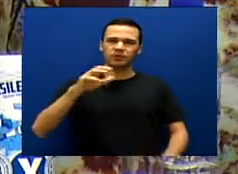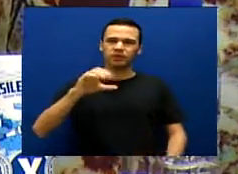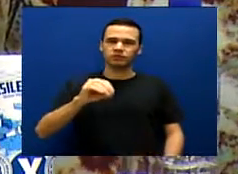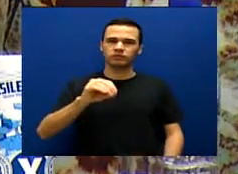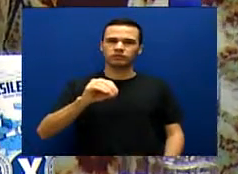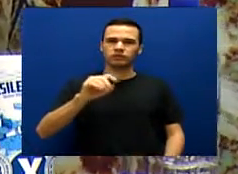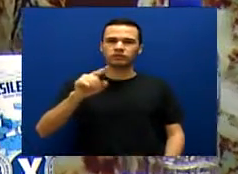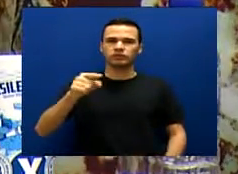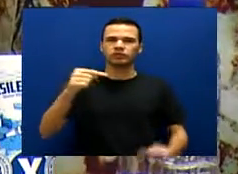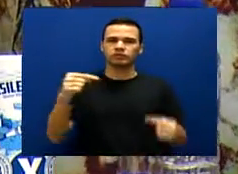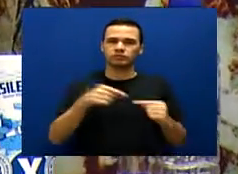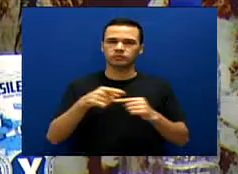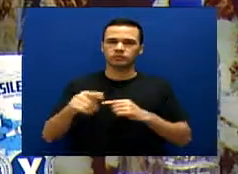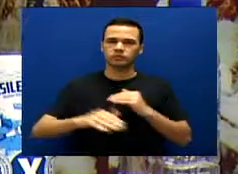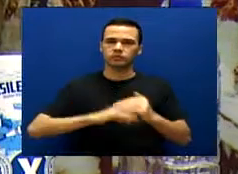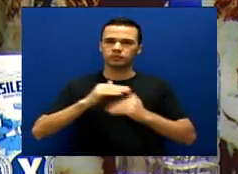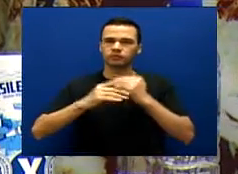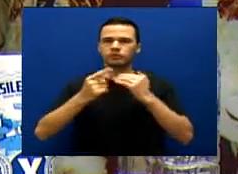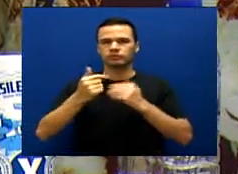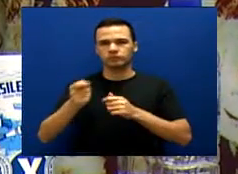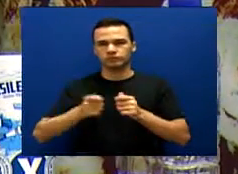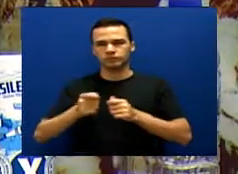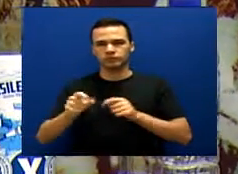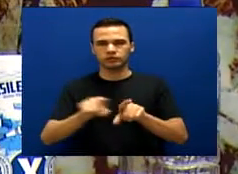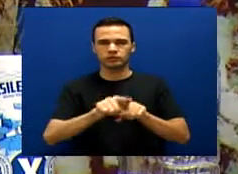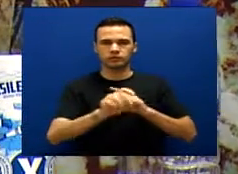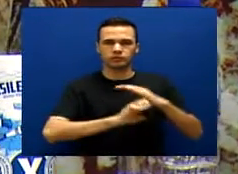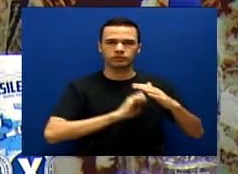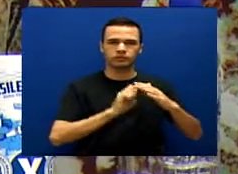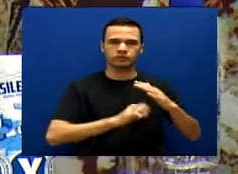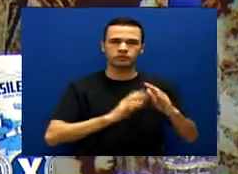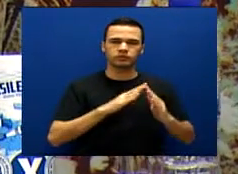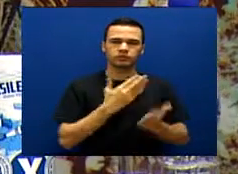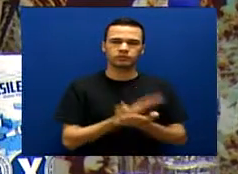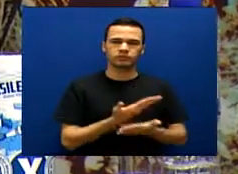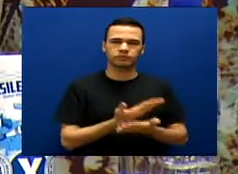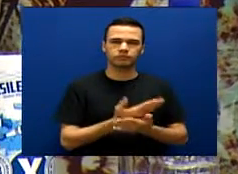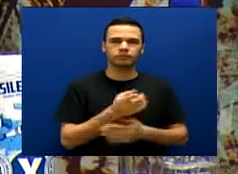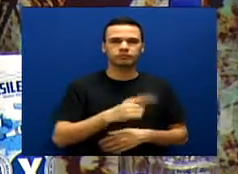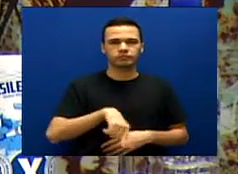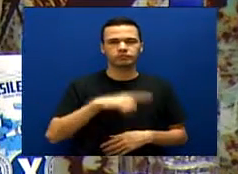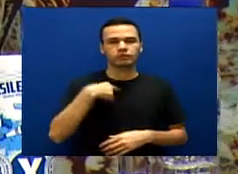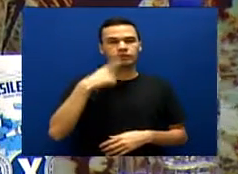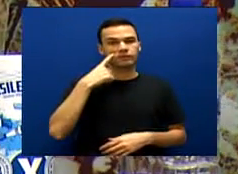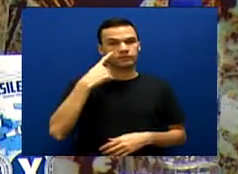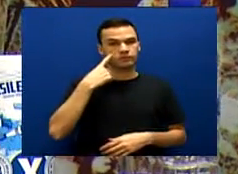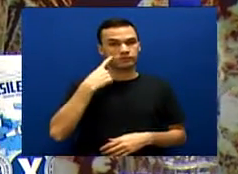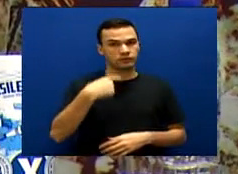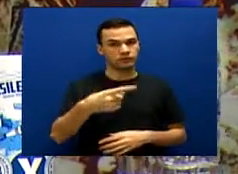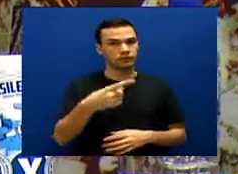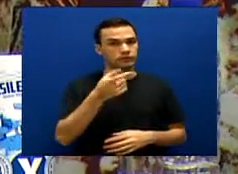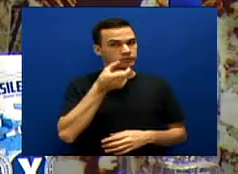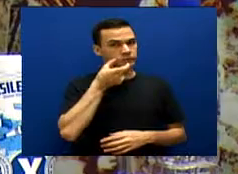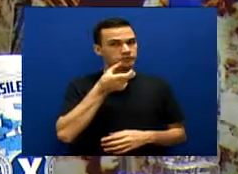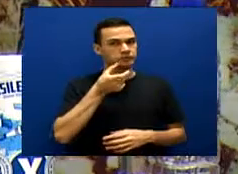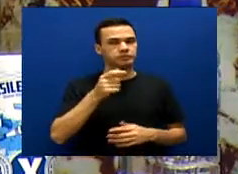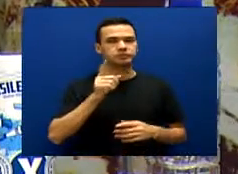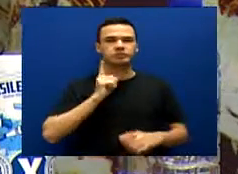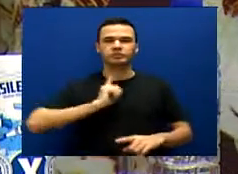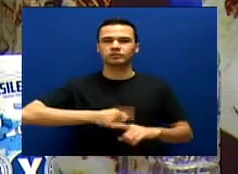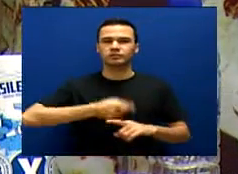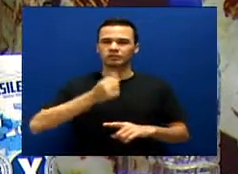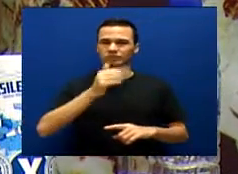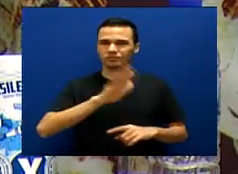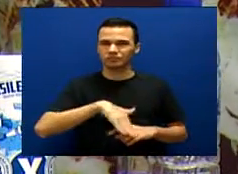desenvolvimento econômico, educação e também contrato de licitações aí, porque nós temos que ficar atento com essas situações, porque esse negócio da licitação, o menor preço